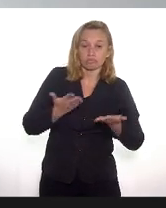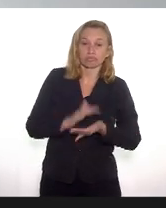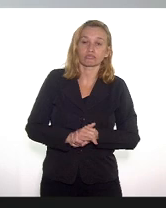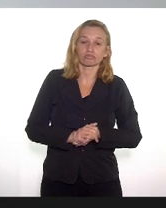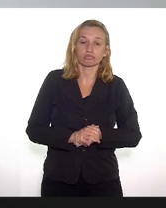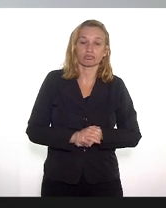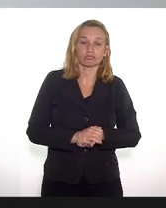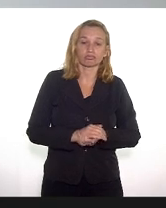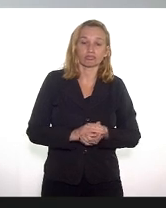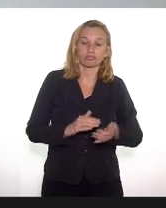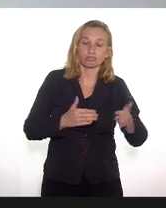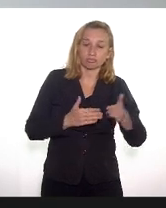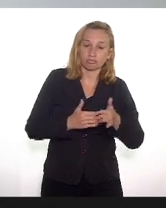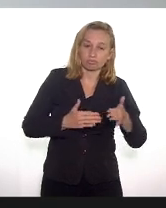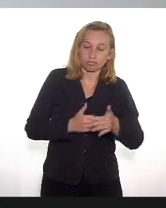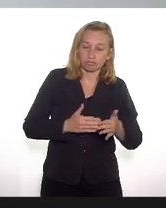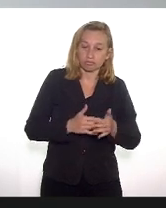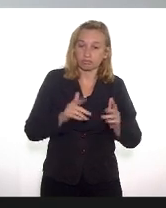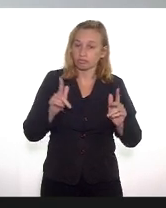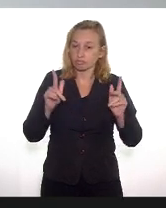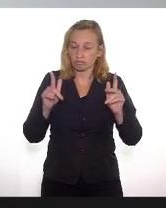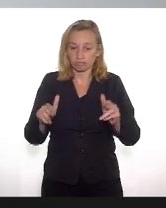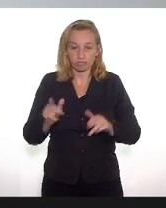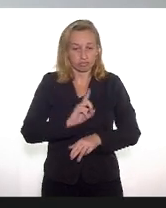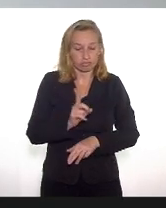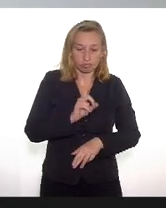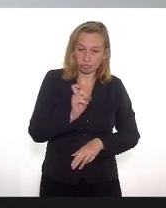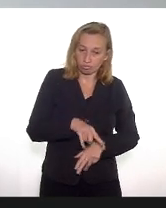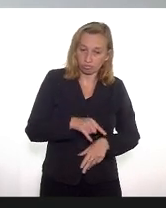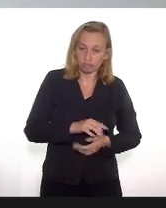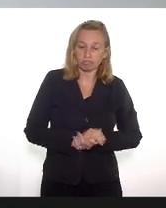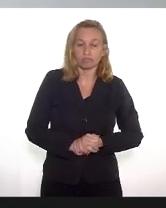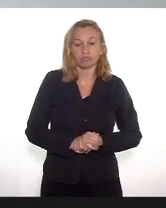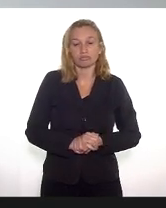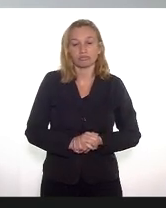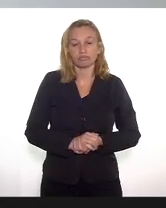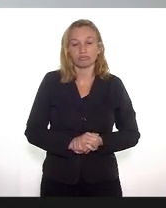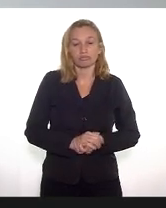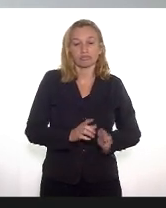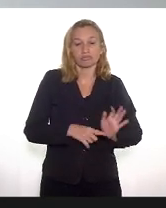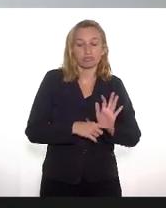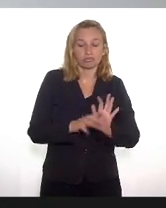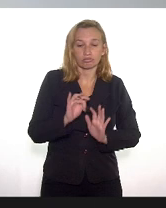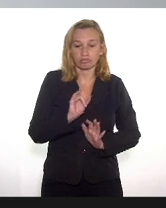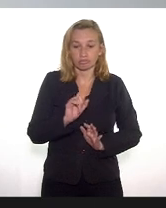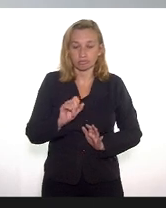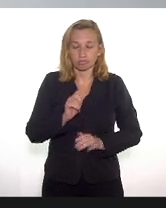as restrições não são as mesmas, relacionadas ao regime de recuperação fiscal.